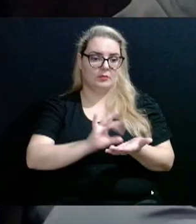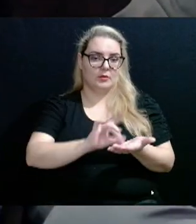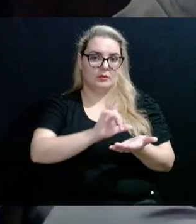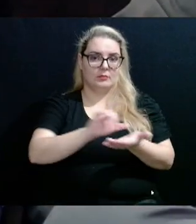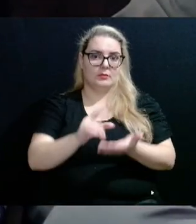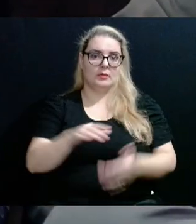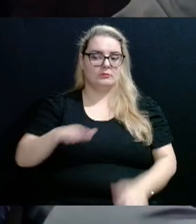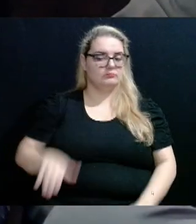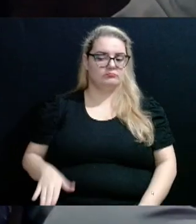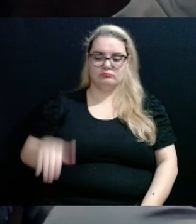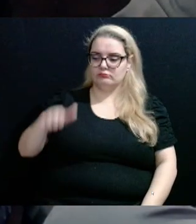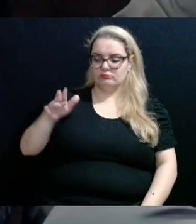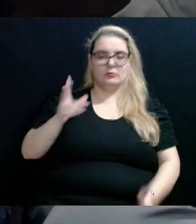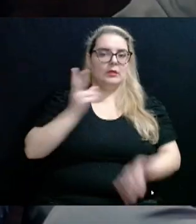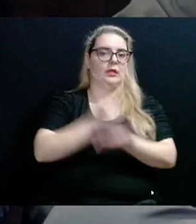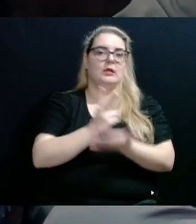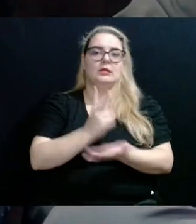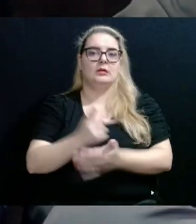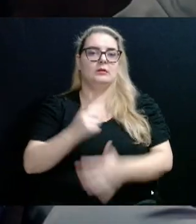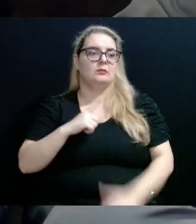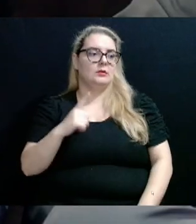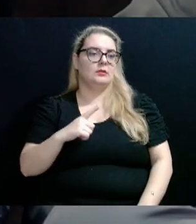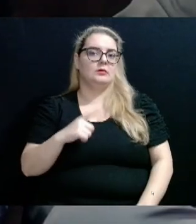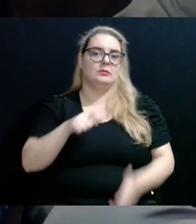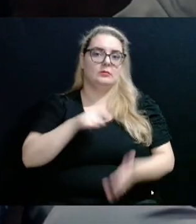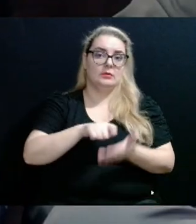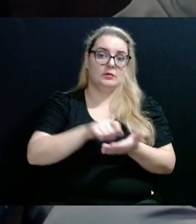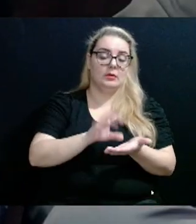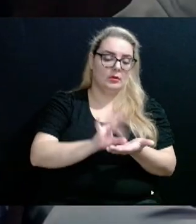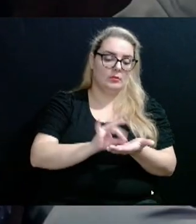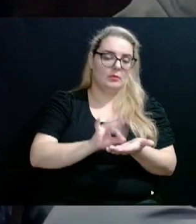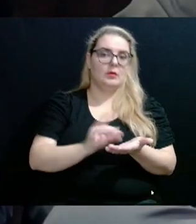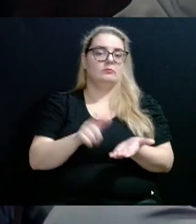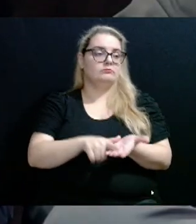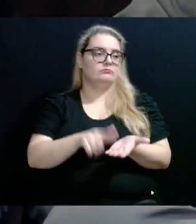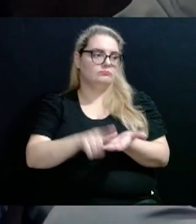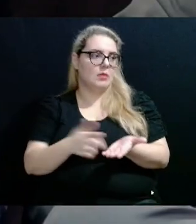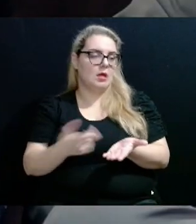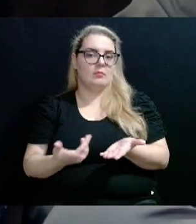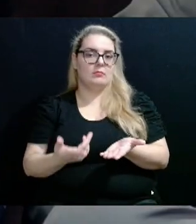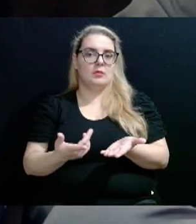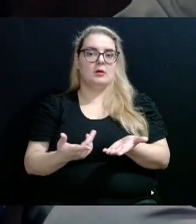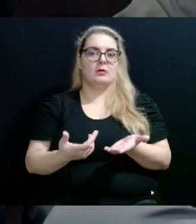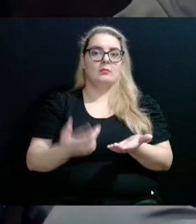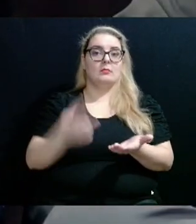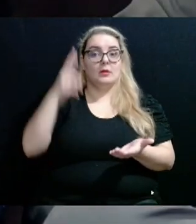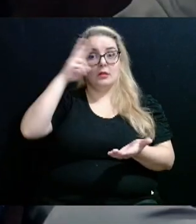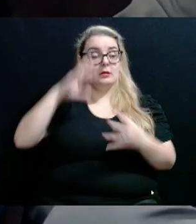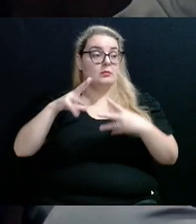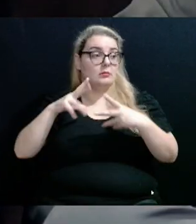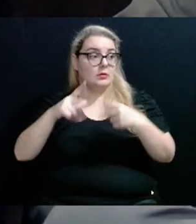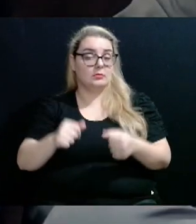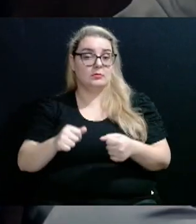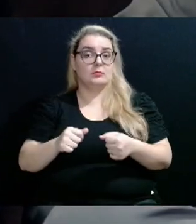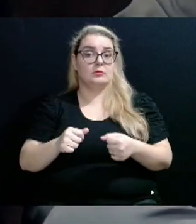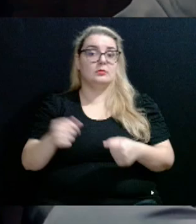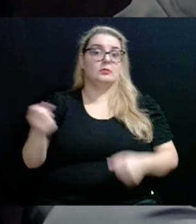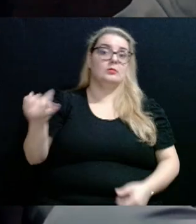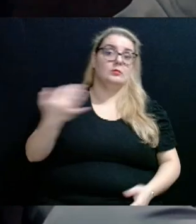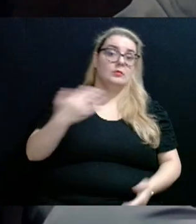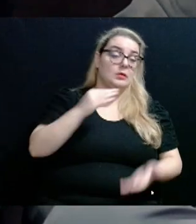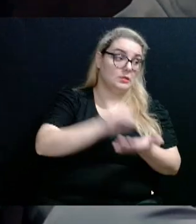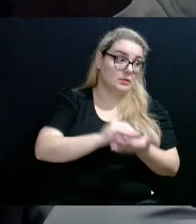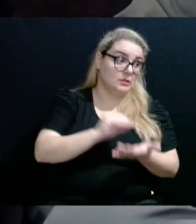que anotar no papelzinho, né? Trazer a Sim. sua colinha para você lembrar quantas figurinhas você tem faltando, quantas figurinhas